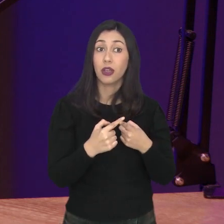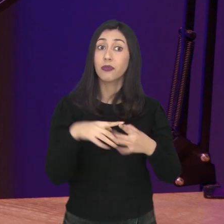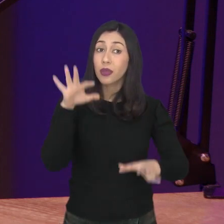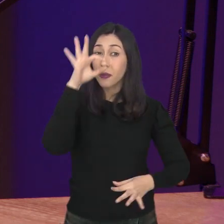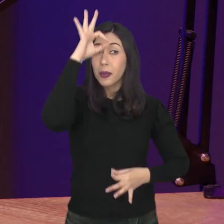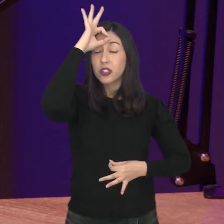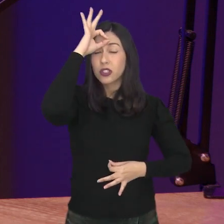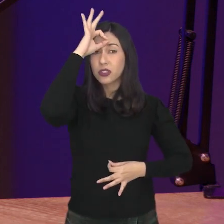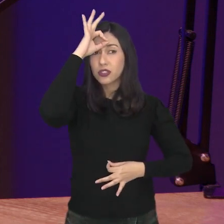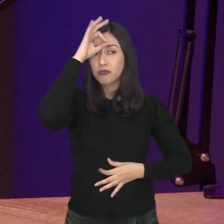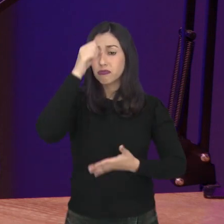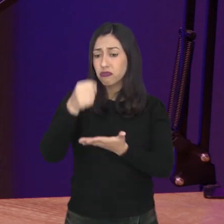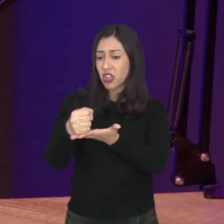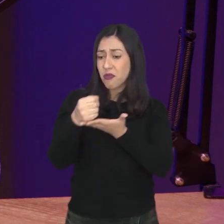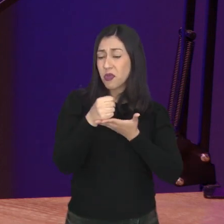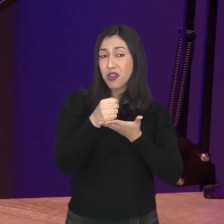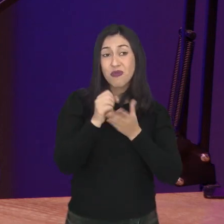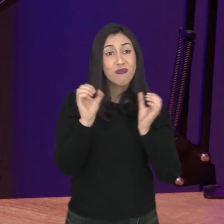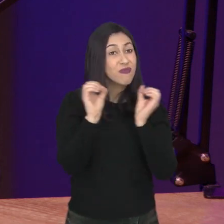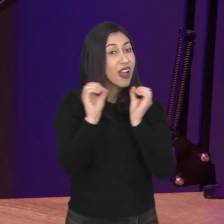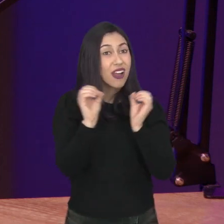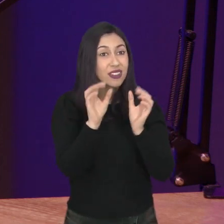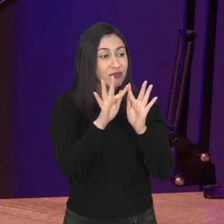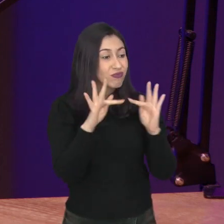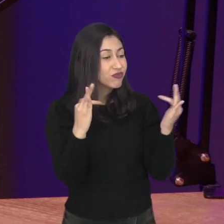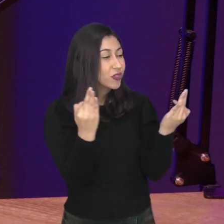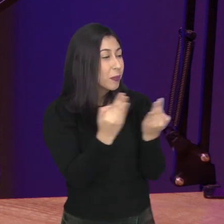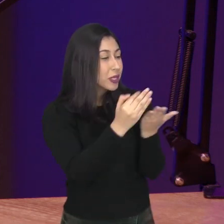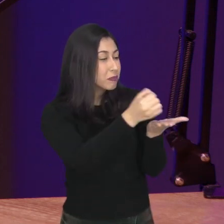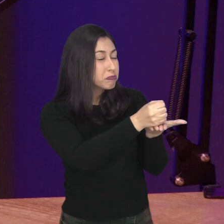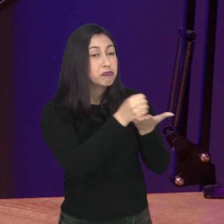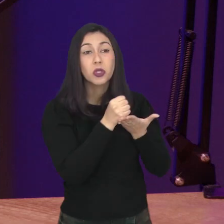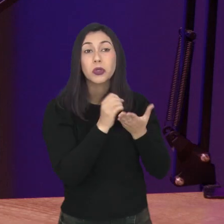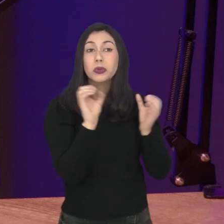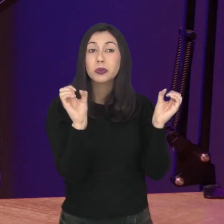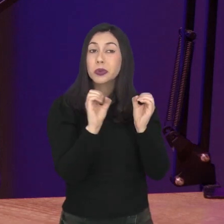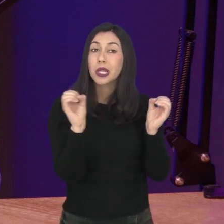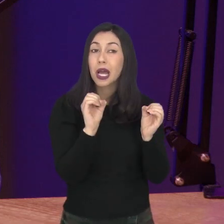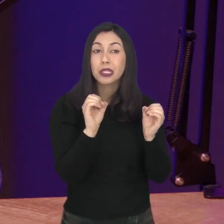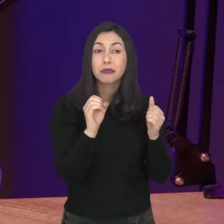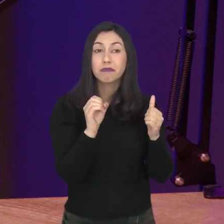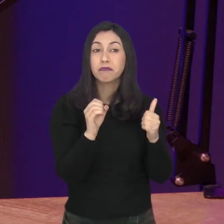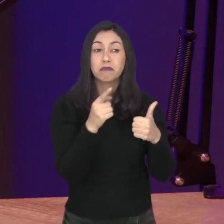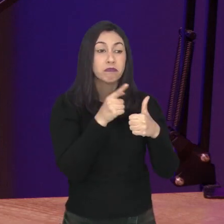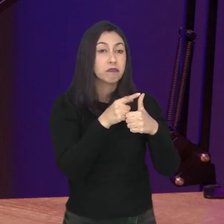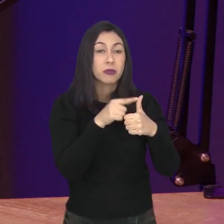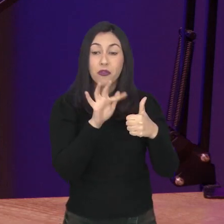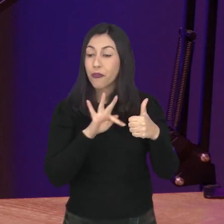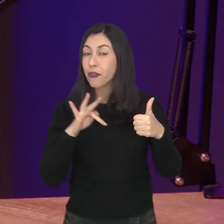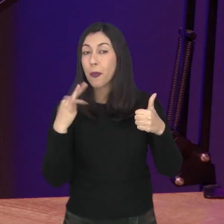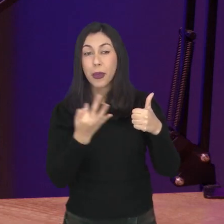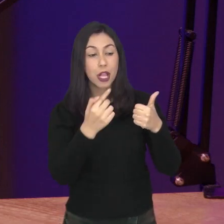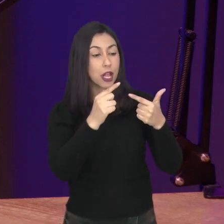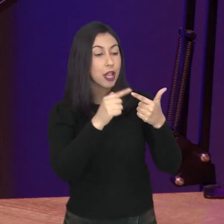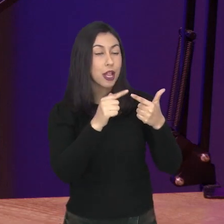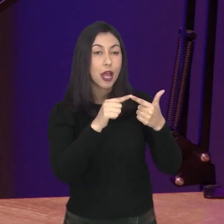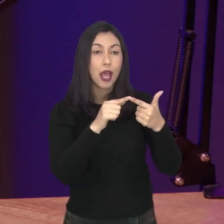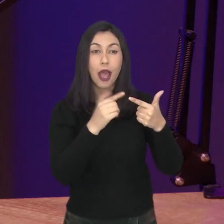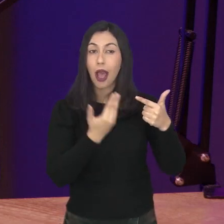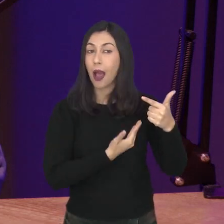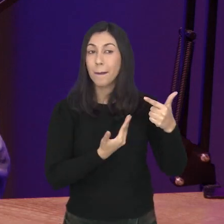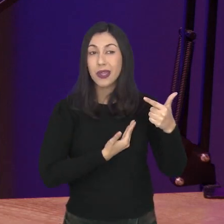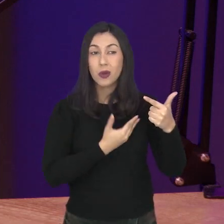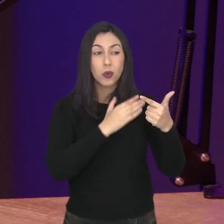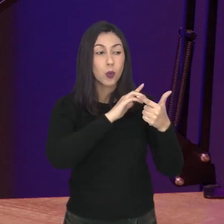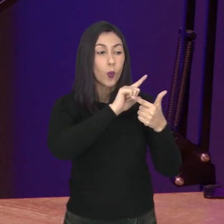ela não tinha um apoio nem social e nem familiar. Então, assim, ela não tinha amigos e ela não tinha família. E ela era uma